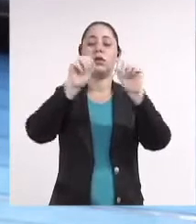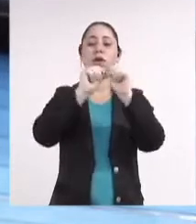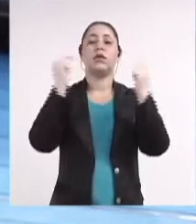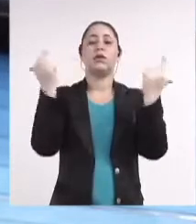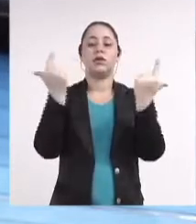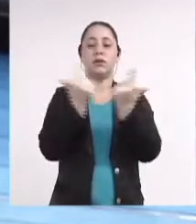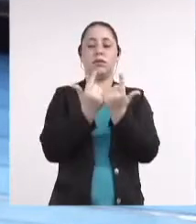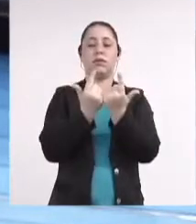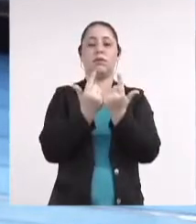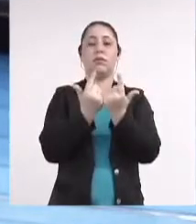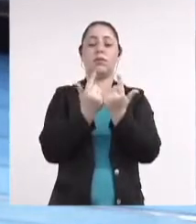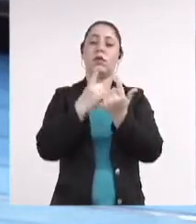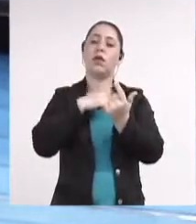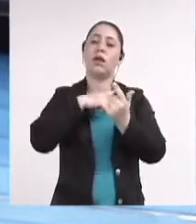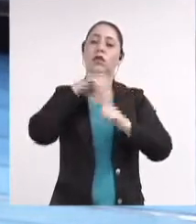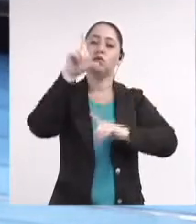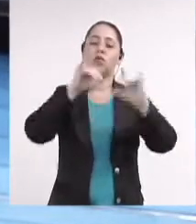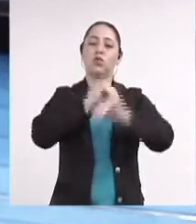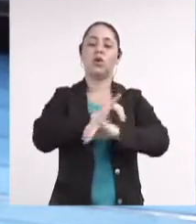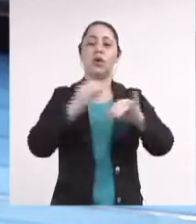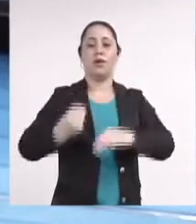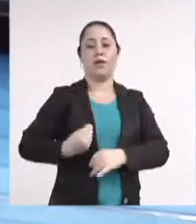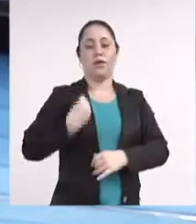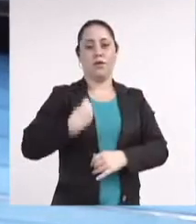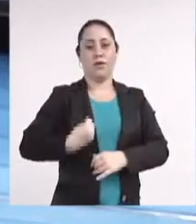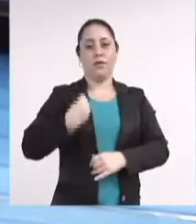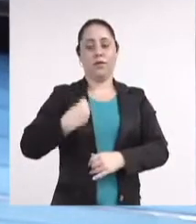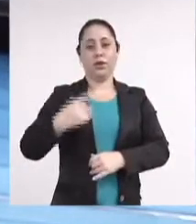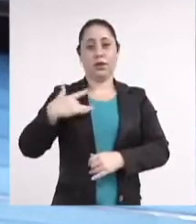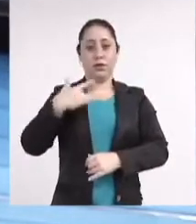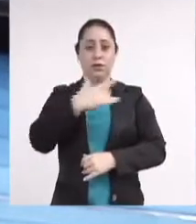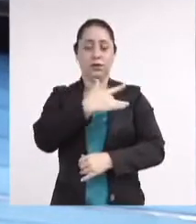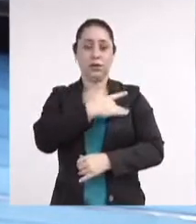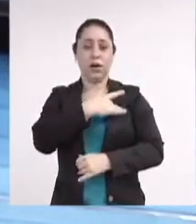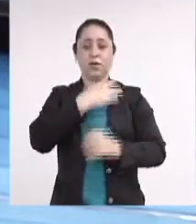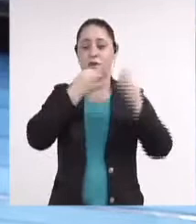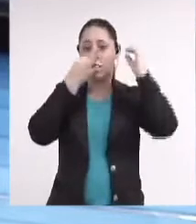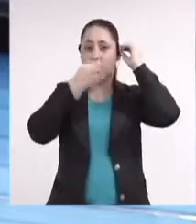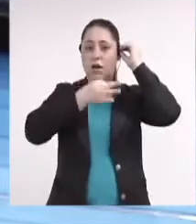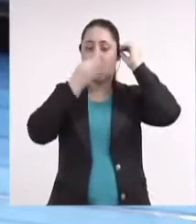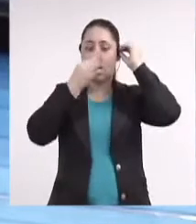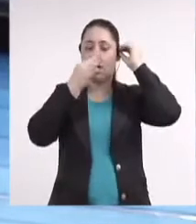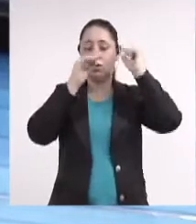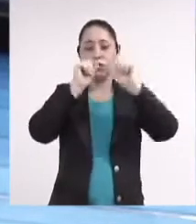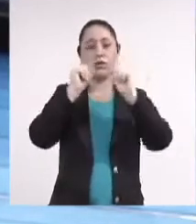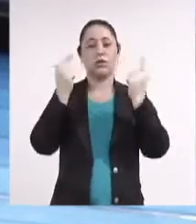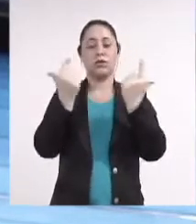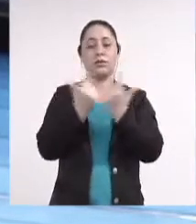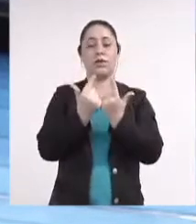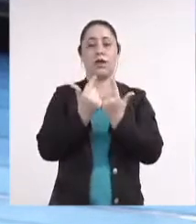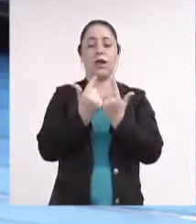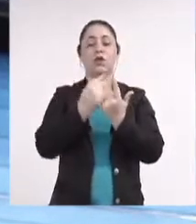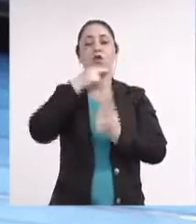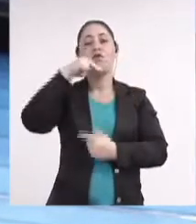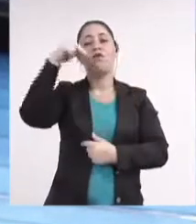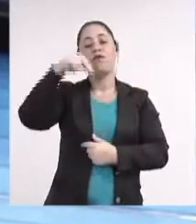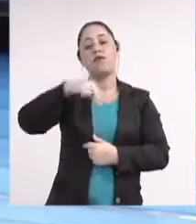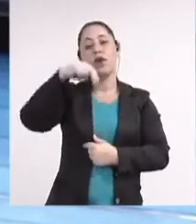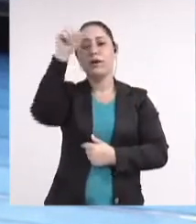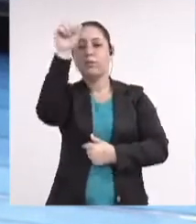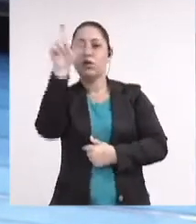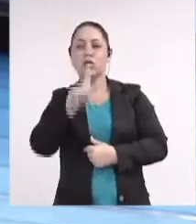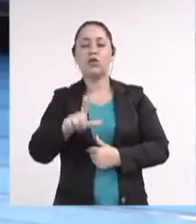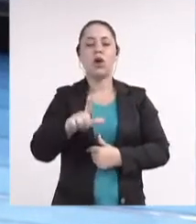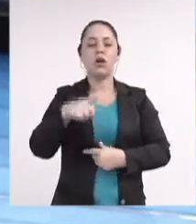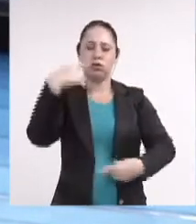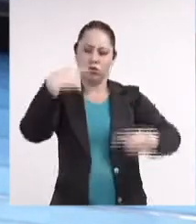Nós temos, por exemplo, o programa Vida Saudável da Rádio Alemes, trazendo neste mês ainda de novembro, né, o Novembro Azul, um